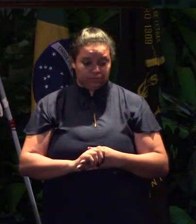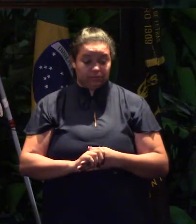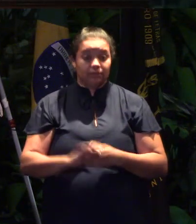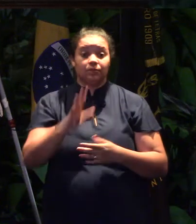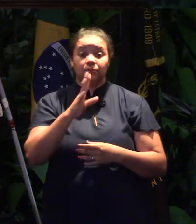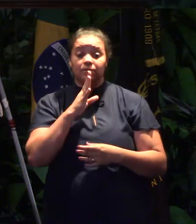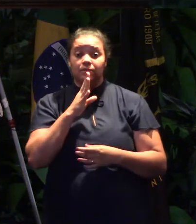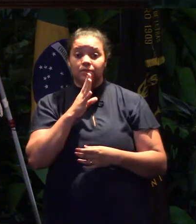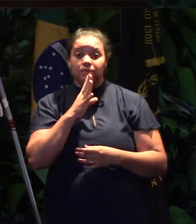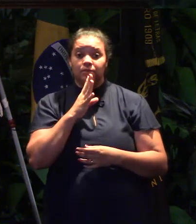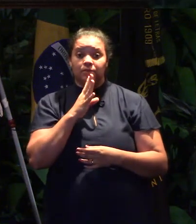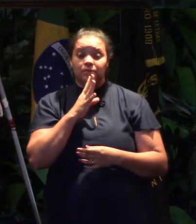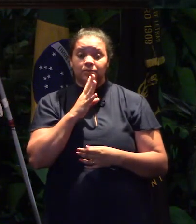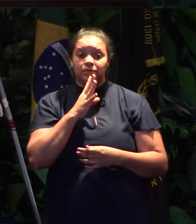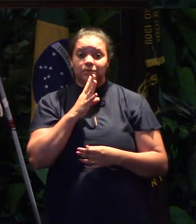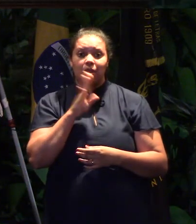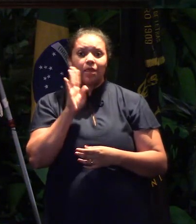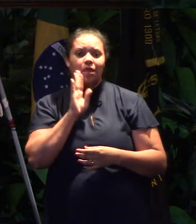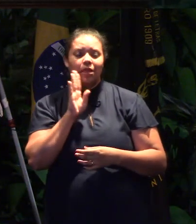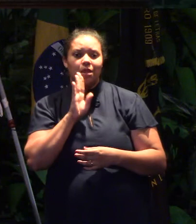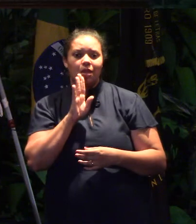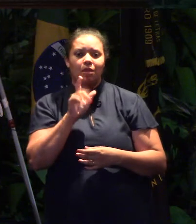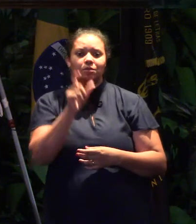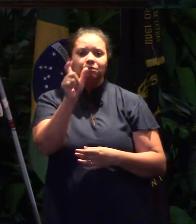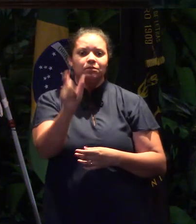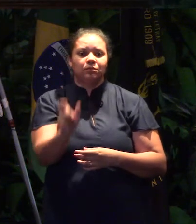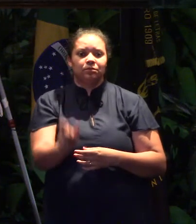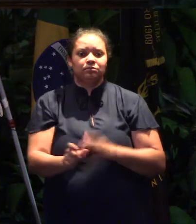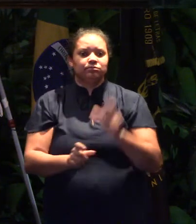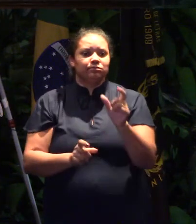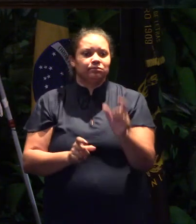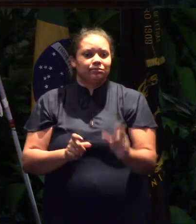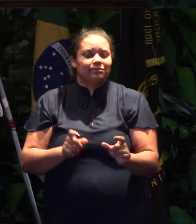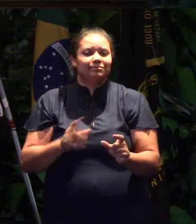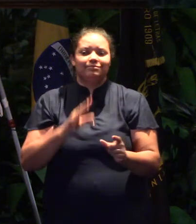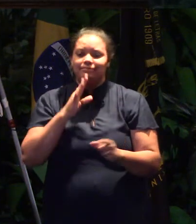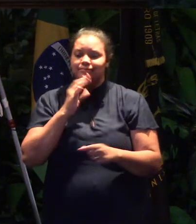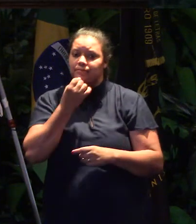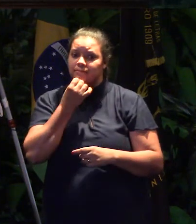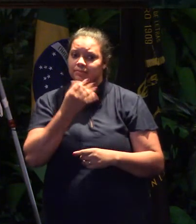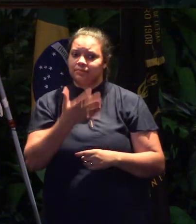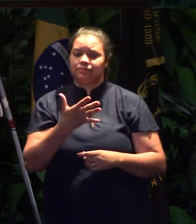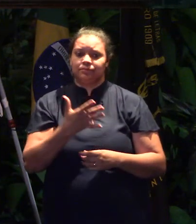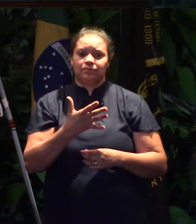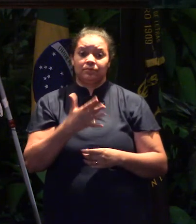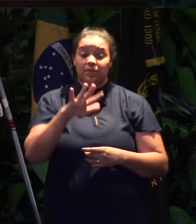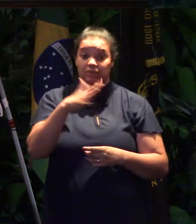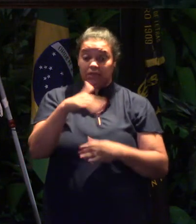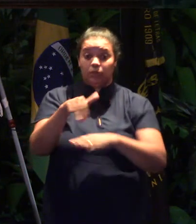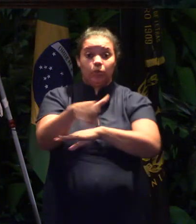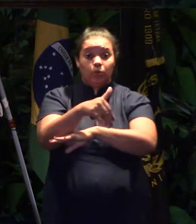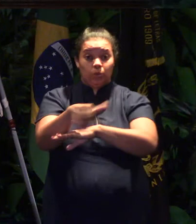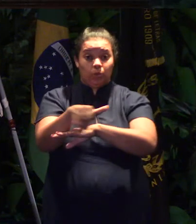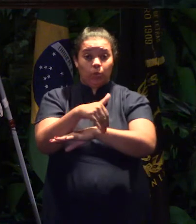conhecer um lado bacana das pessoas, né? Então, assim, essa... É, às vezes, na rua, né,